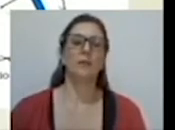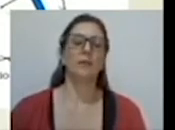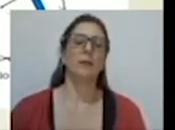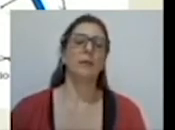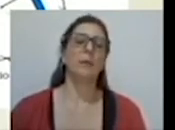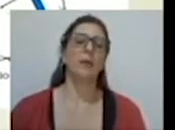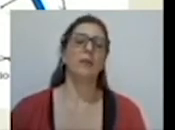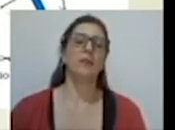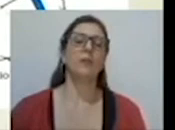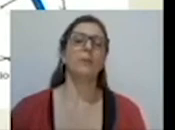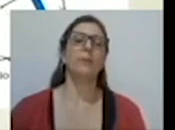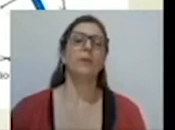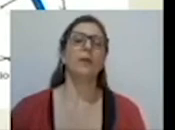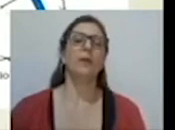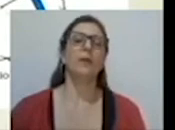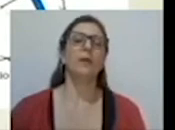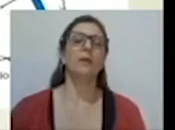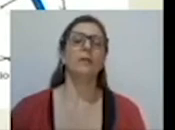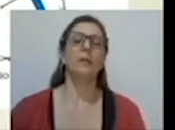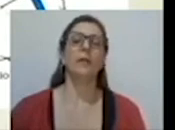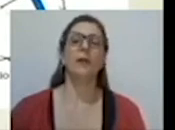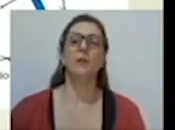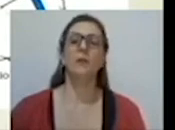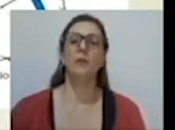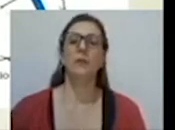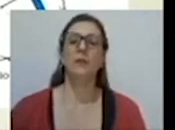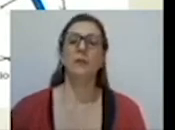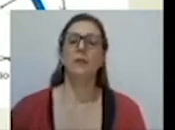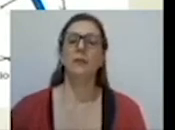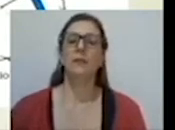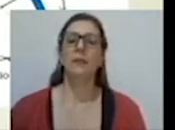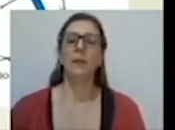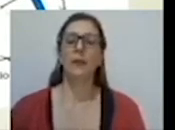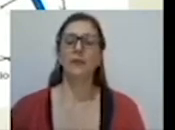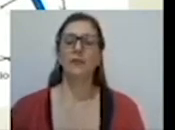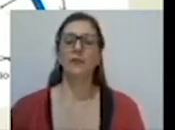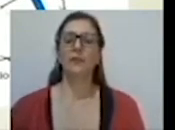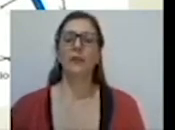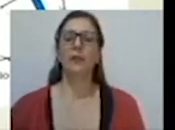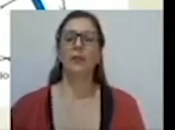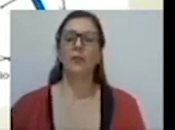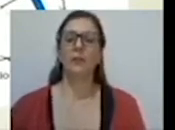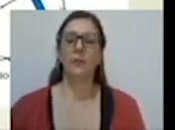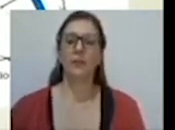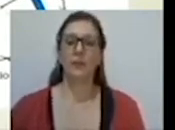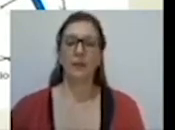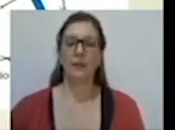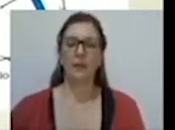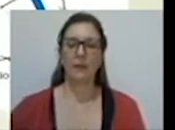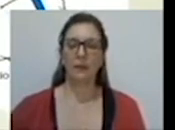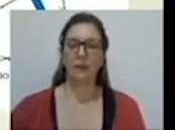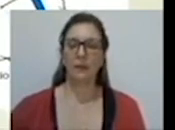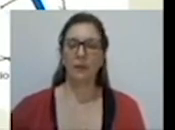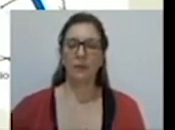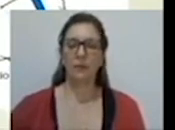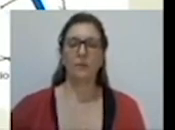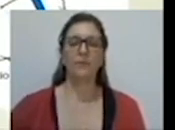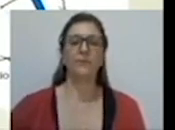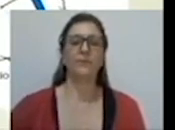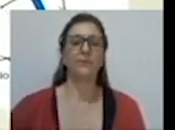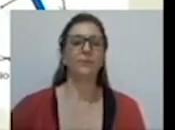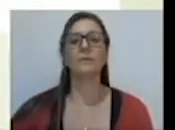a parte arterial e a parte venosa, representada aqui na cor azul.